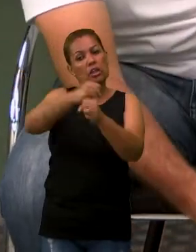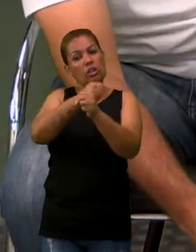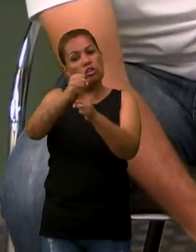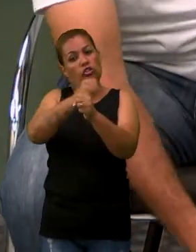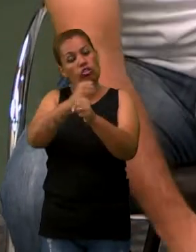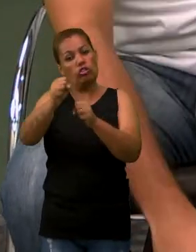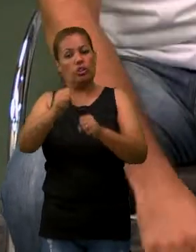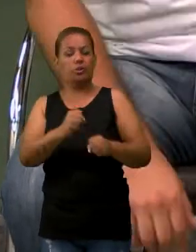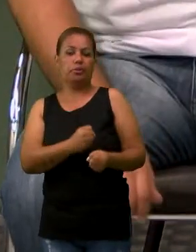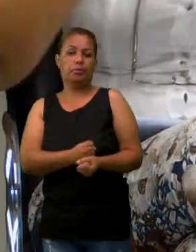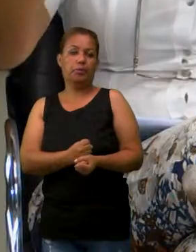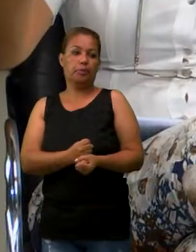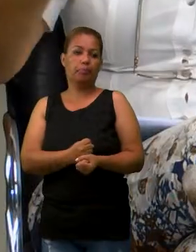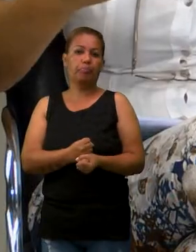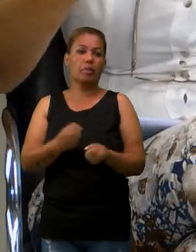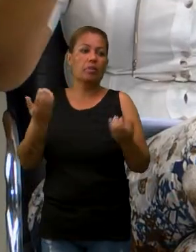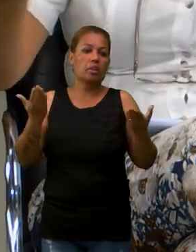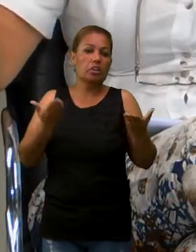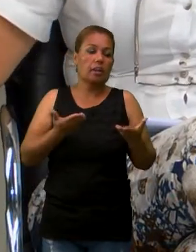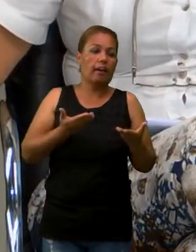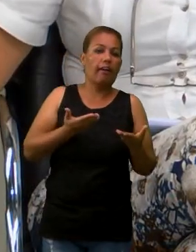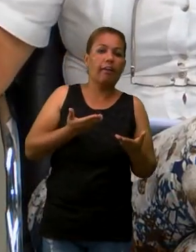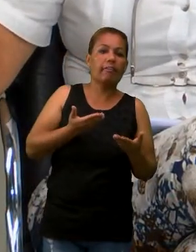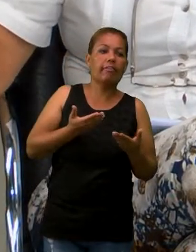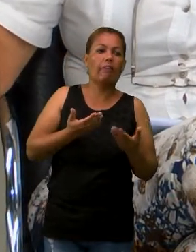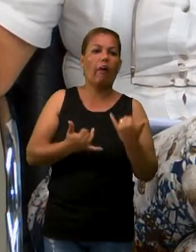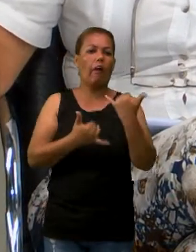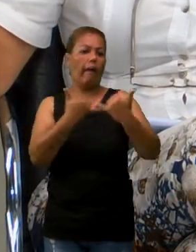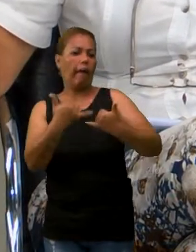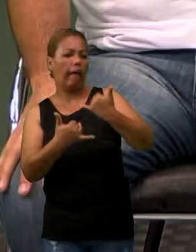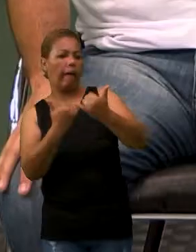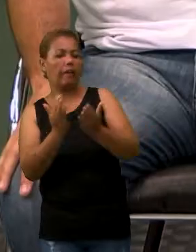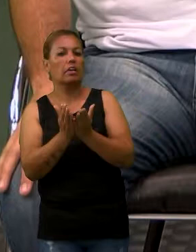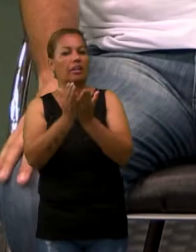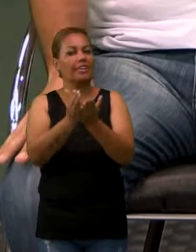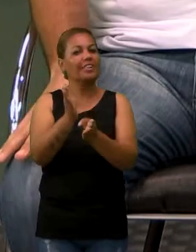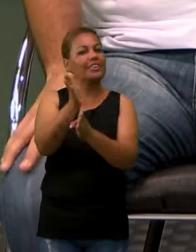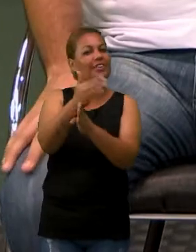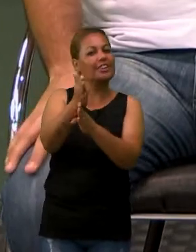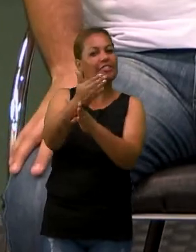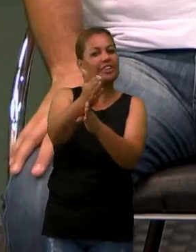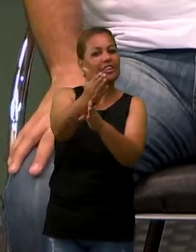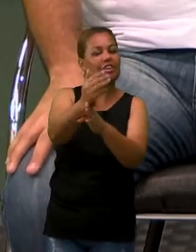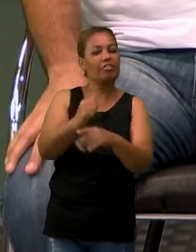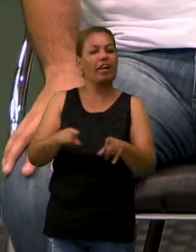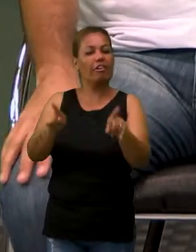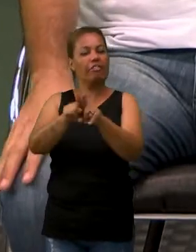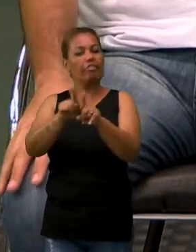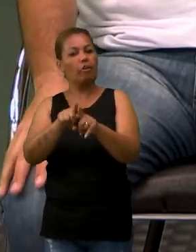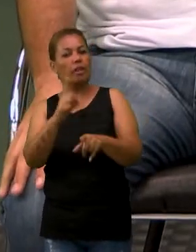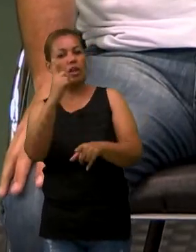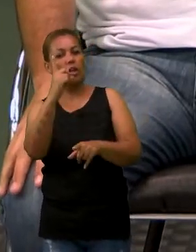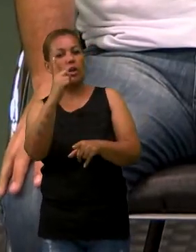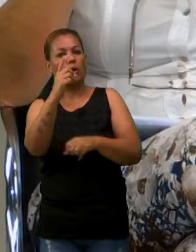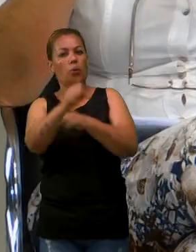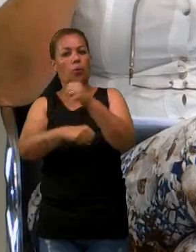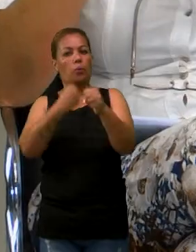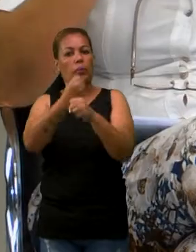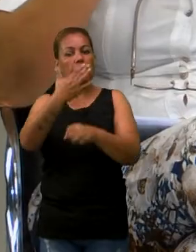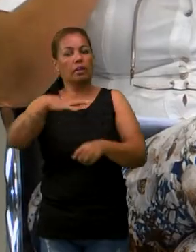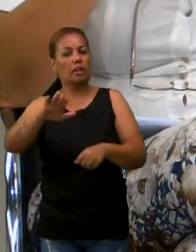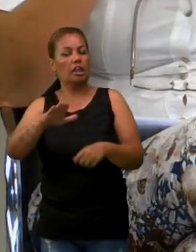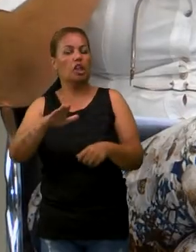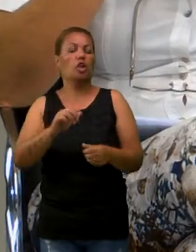tempo o soturno e você já está até praticando esse esporte a vela é agora vai ter problema adaptada tem um ano e meio e essa